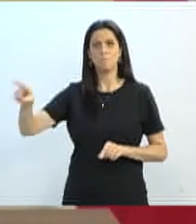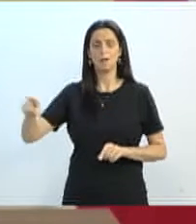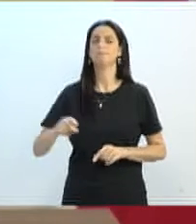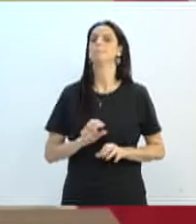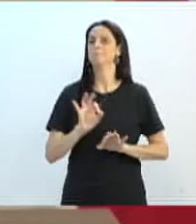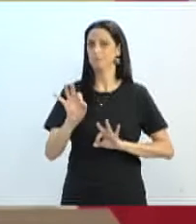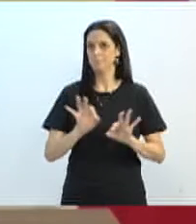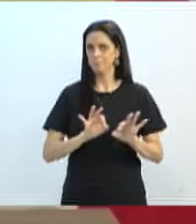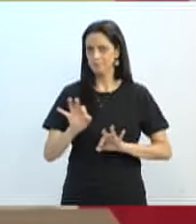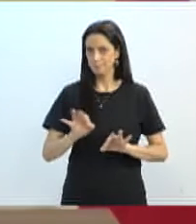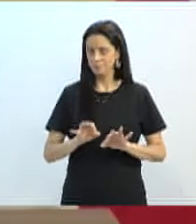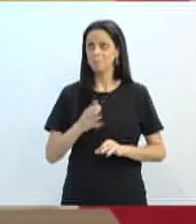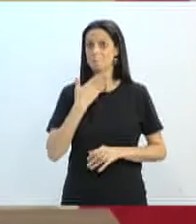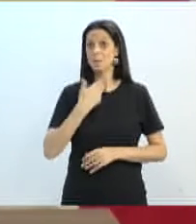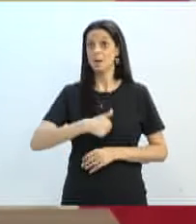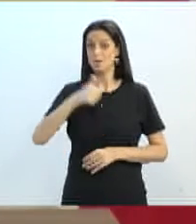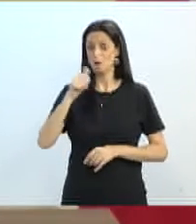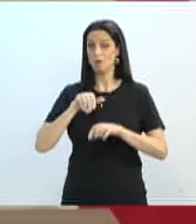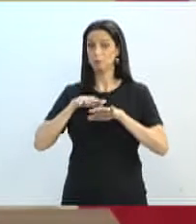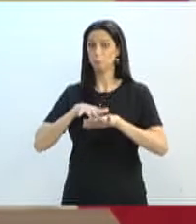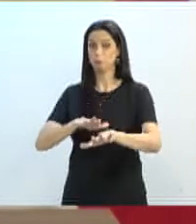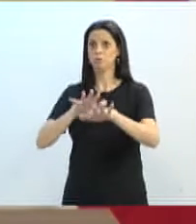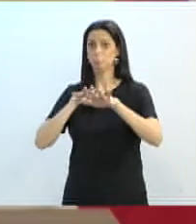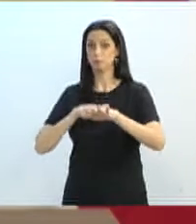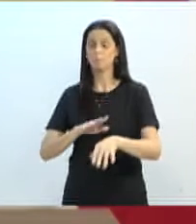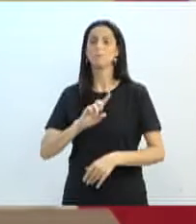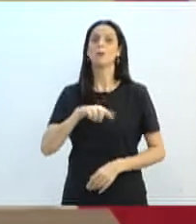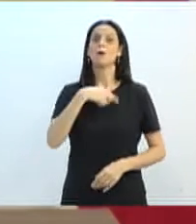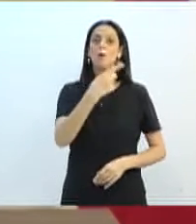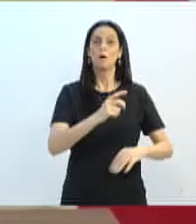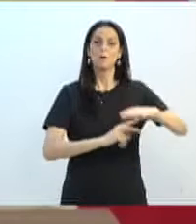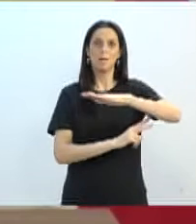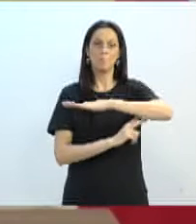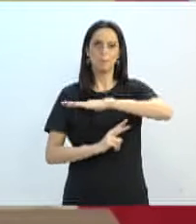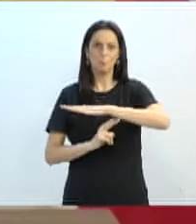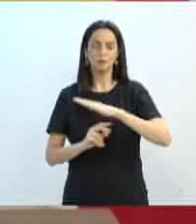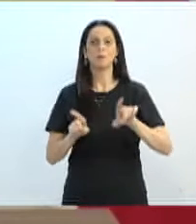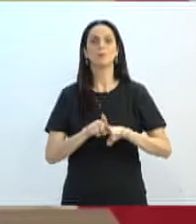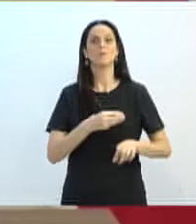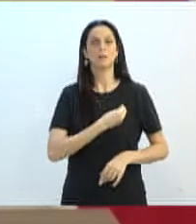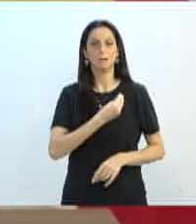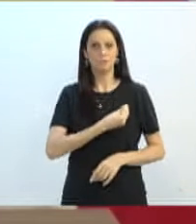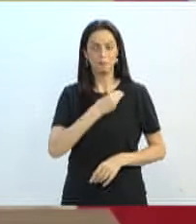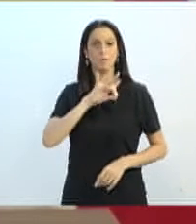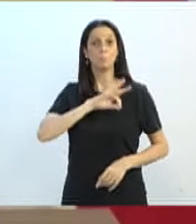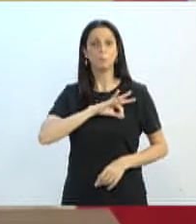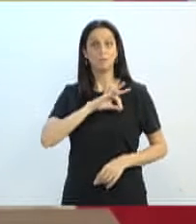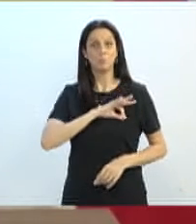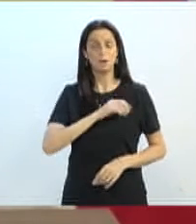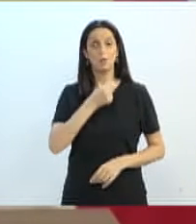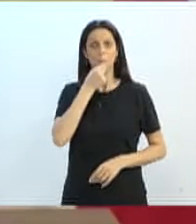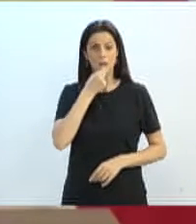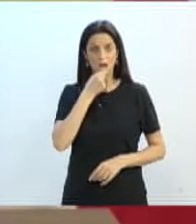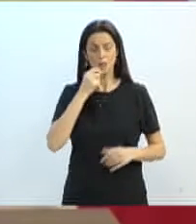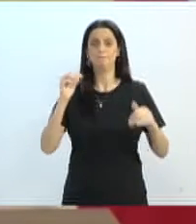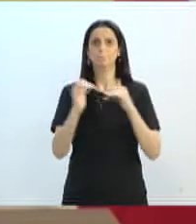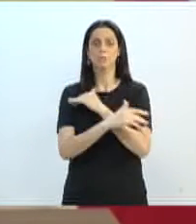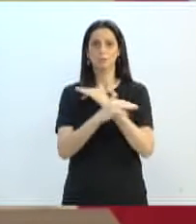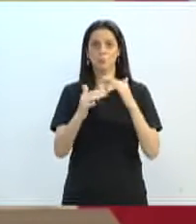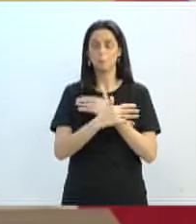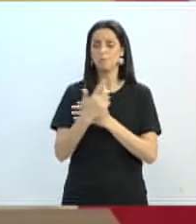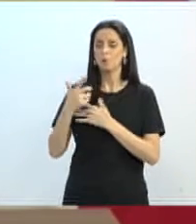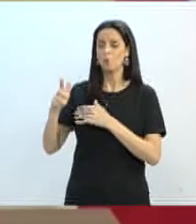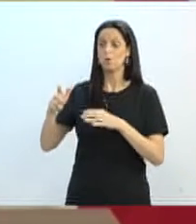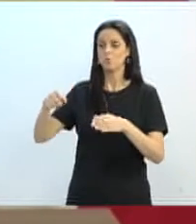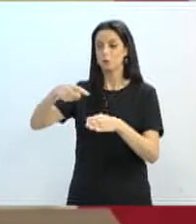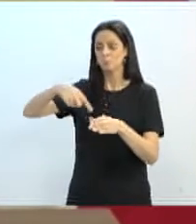agente de trânsito na Ponte do Mirelo, na rotatória, também um agente de trânsito, um agente de trânsito ali na rotatória do